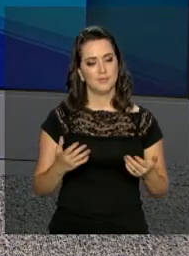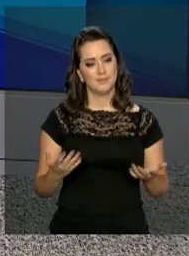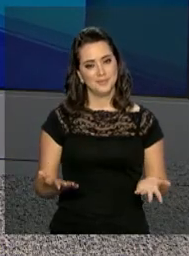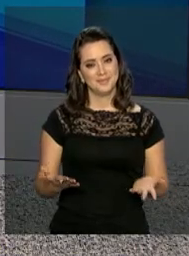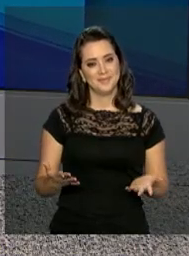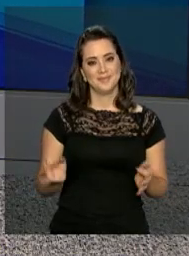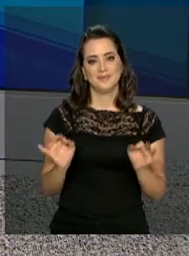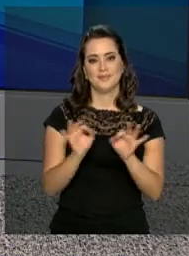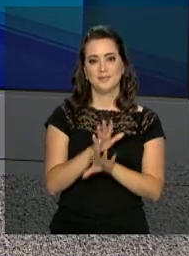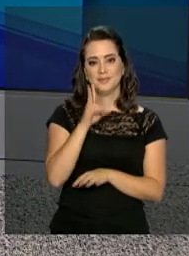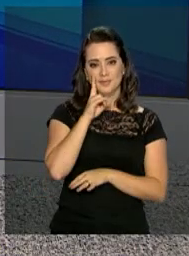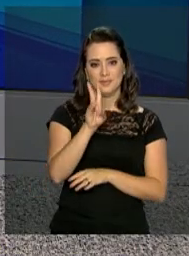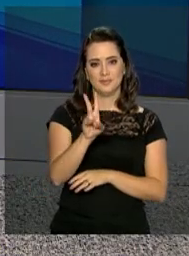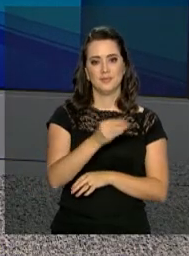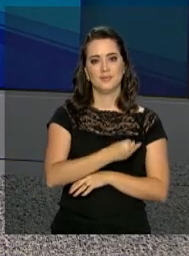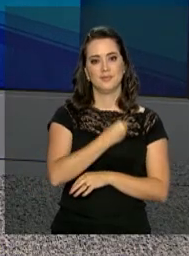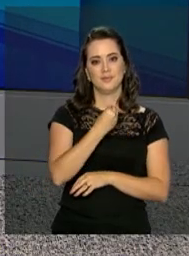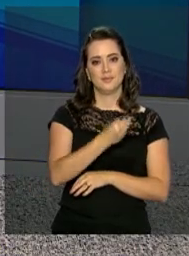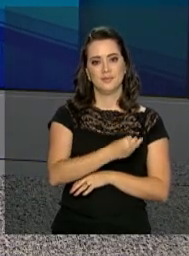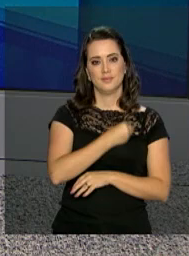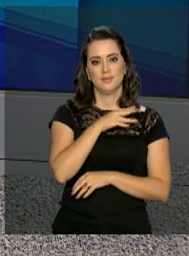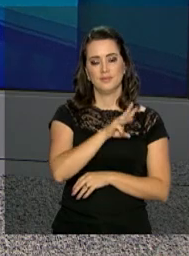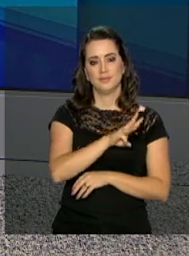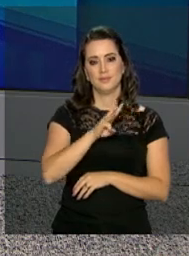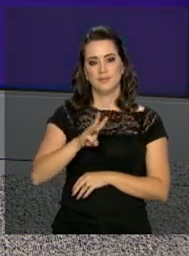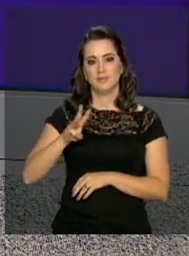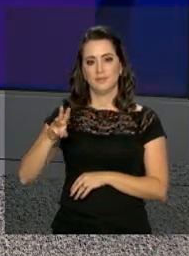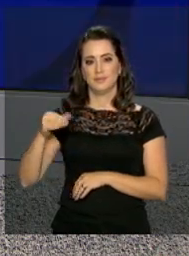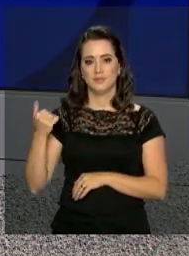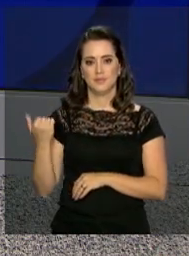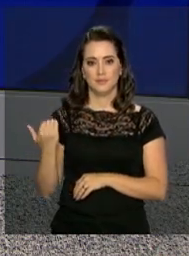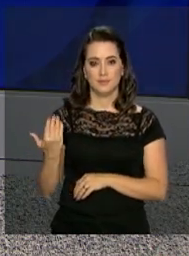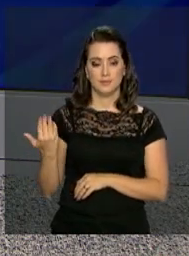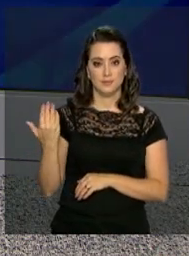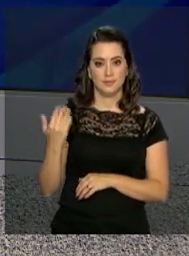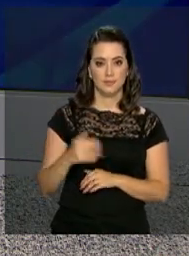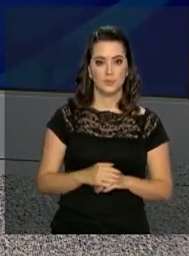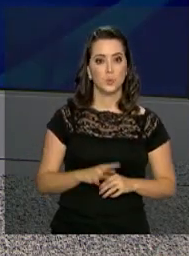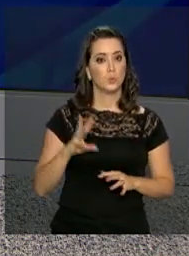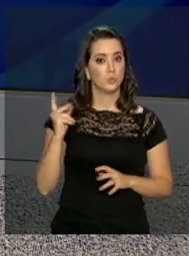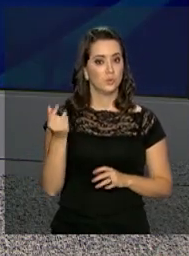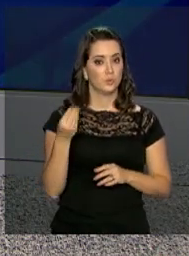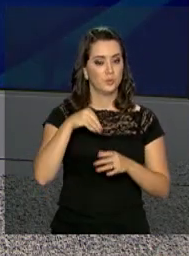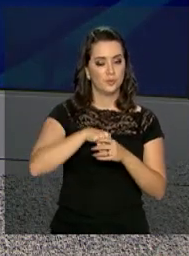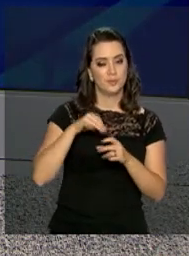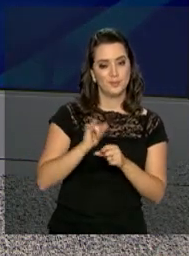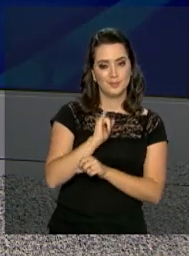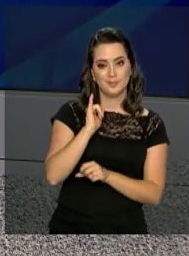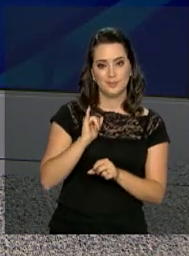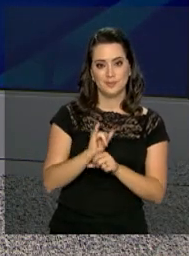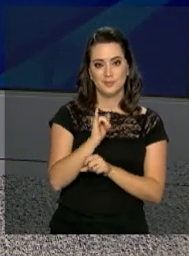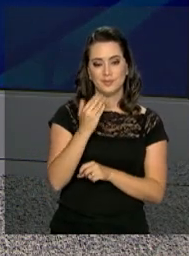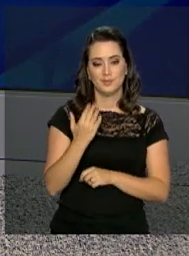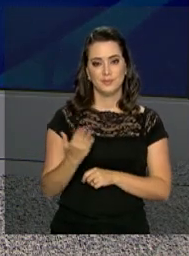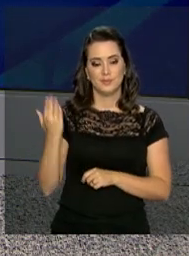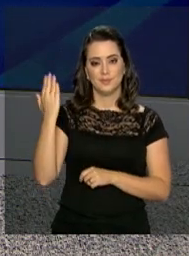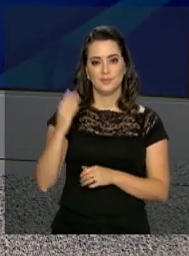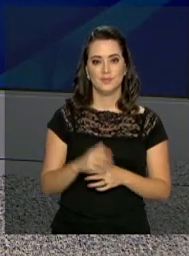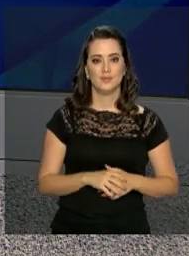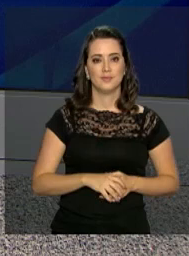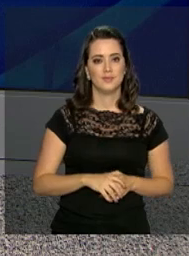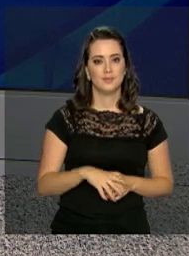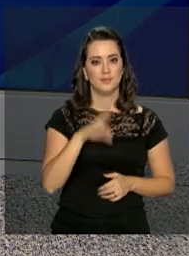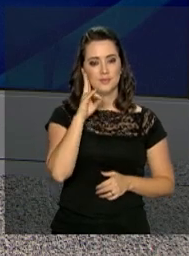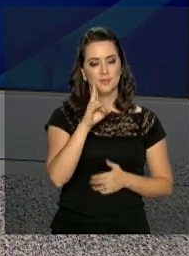Nós ficamos por aqui. Você acompanha a nossa programação ao vivo pelo site da NBR. Todas as reportagens estão em nosso canal